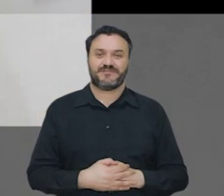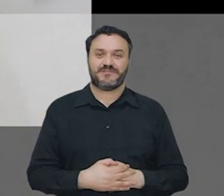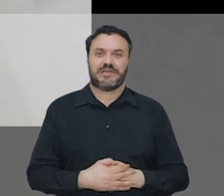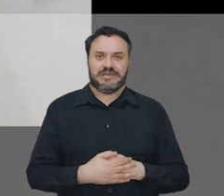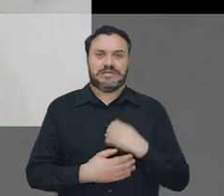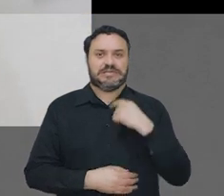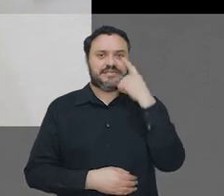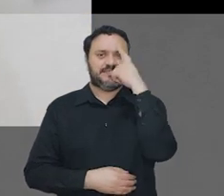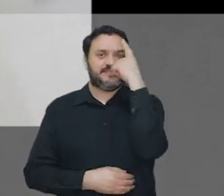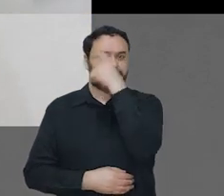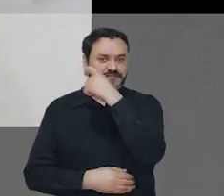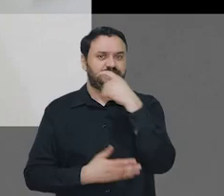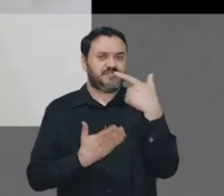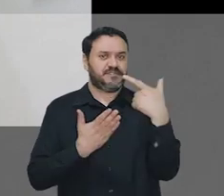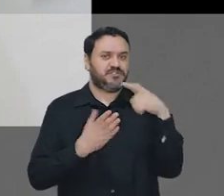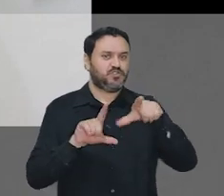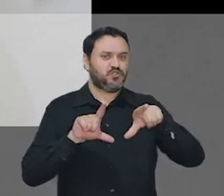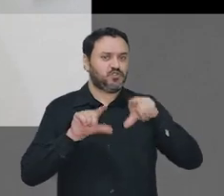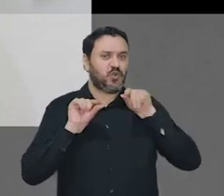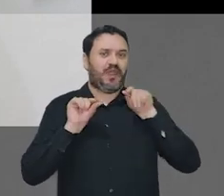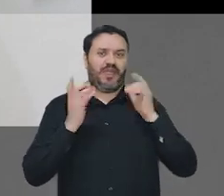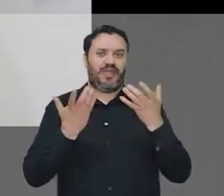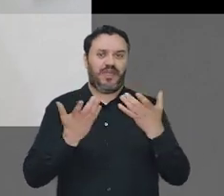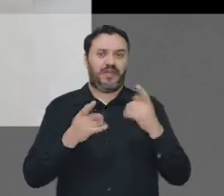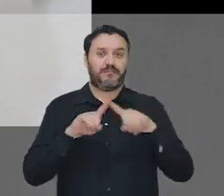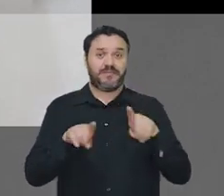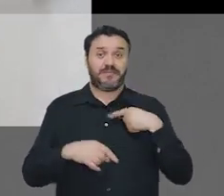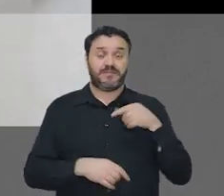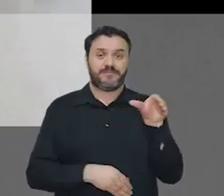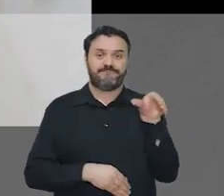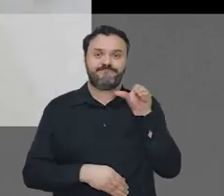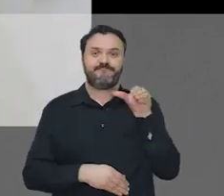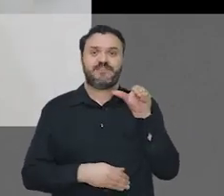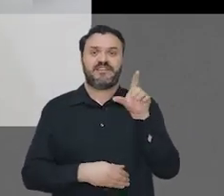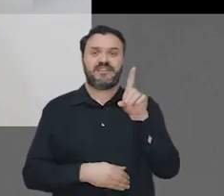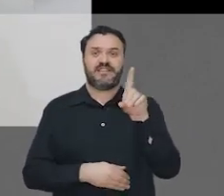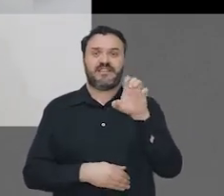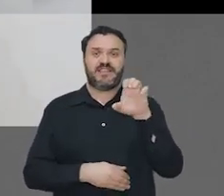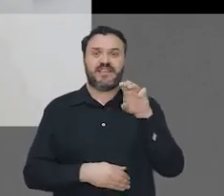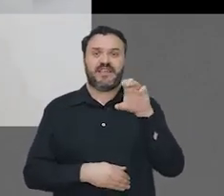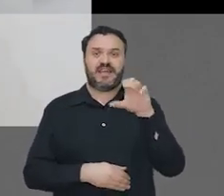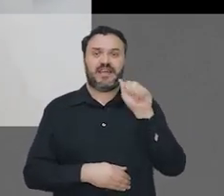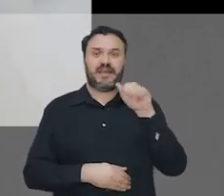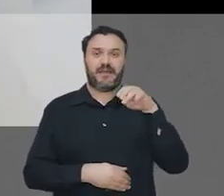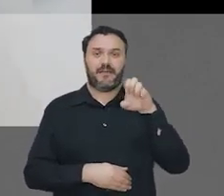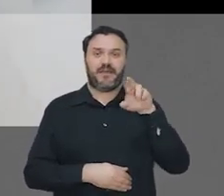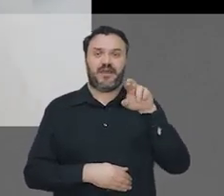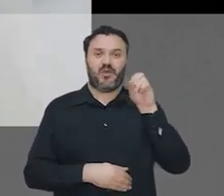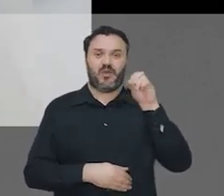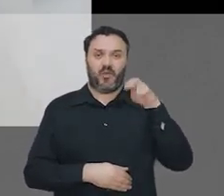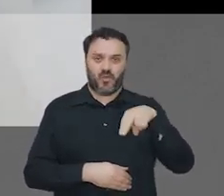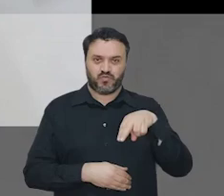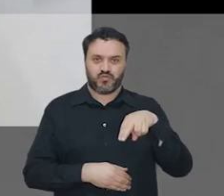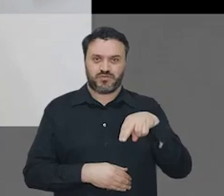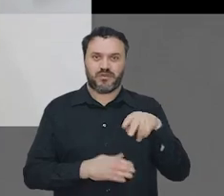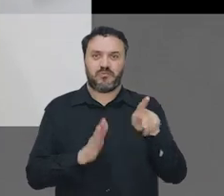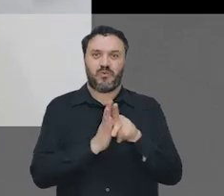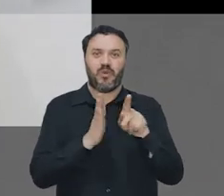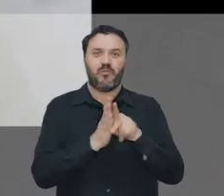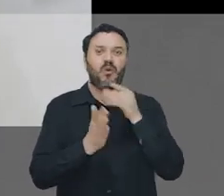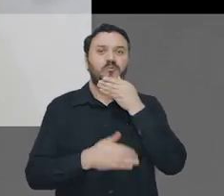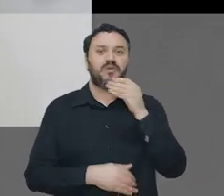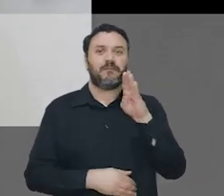Foi difícil escolher, mas acabei trazendo o Decameron, do Giovanni Boccaccio, pois é uma obra que